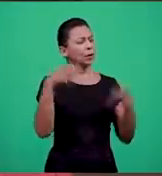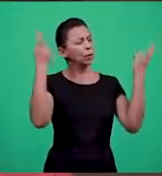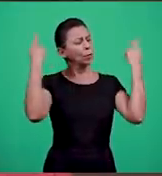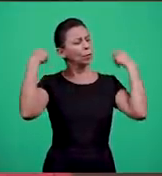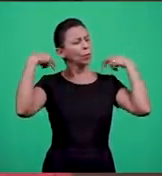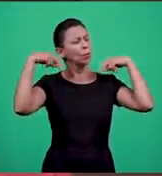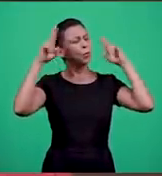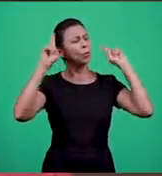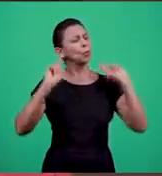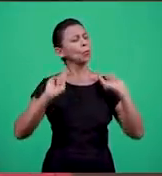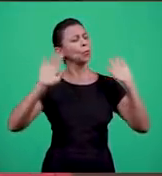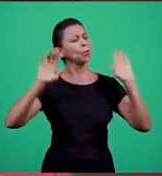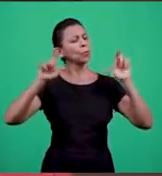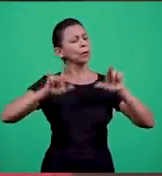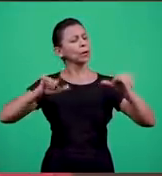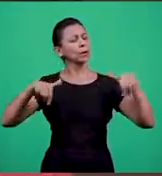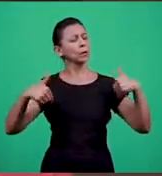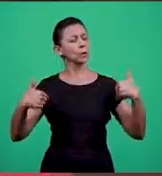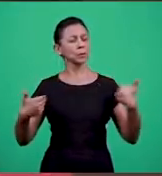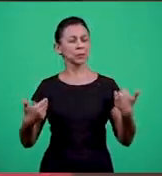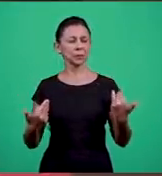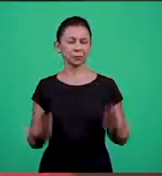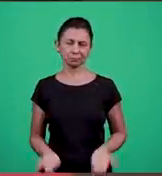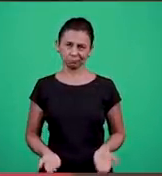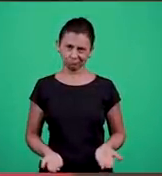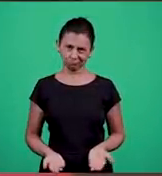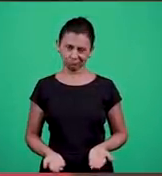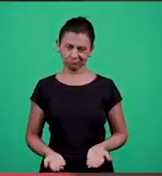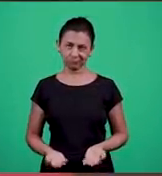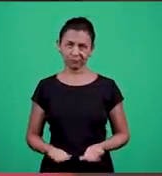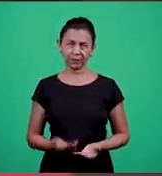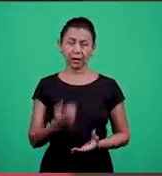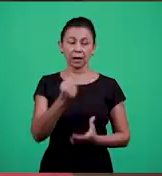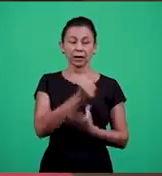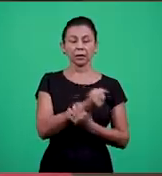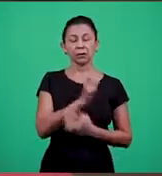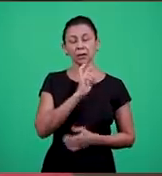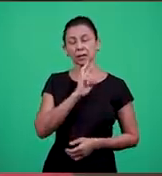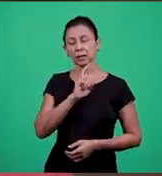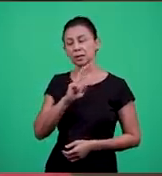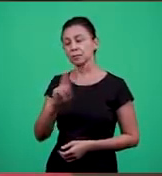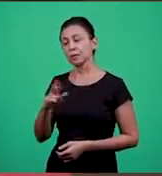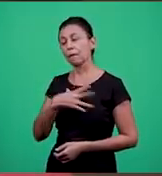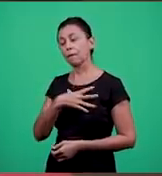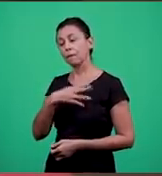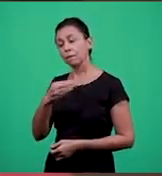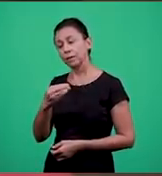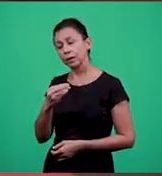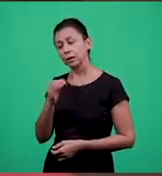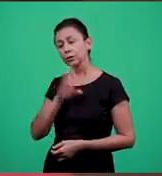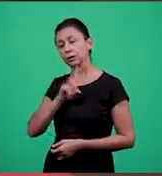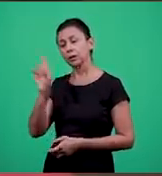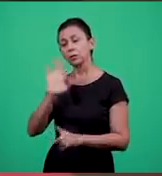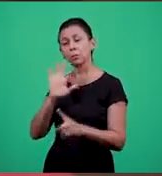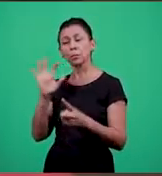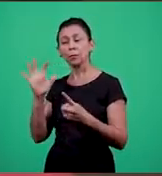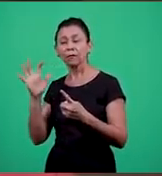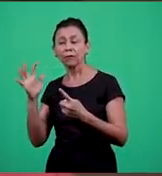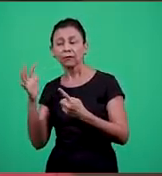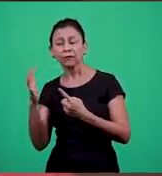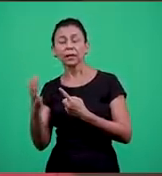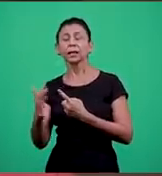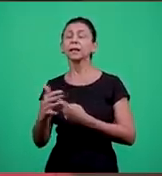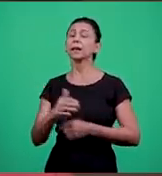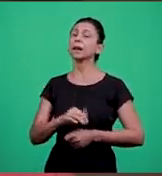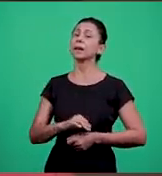cordeiro? Abraão respondeu: Deus proverá para si o cordeiro.